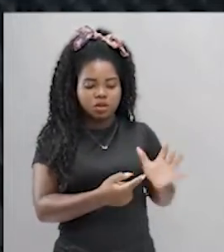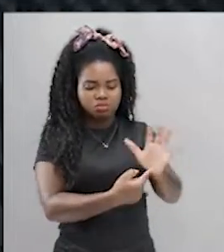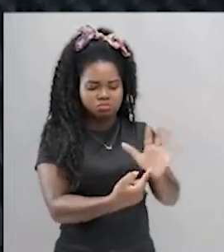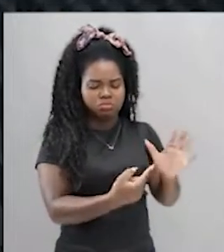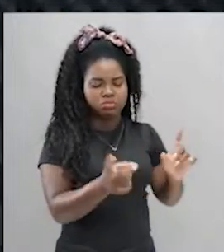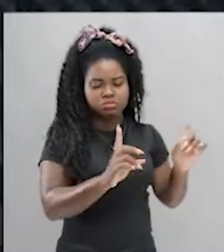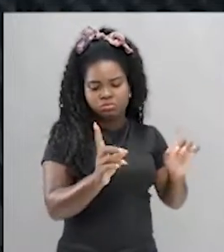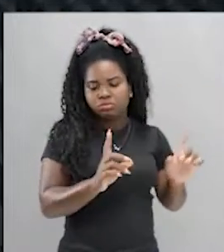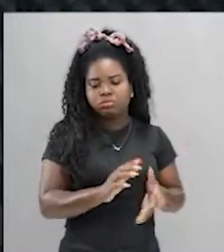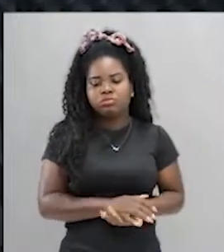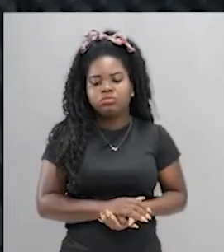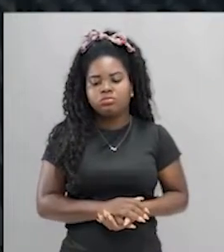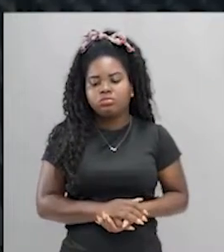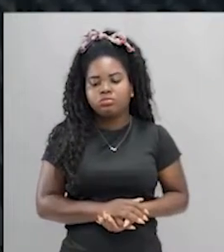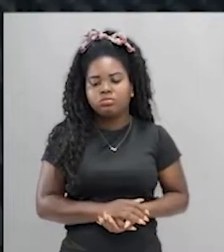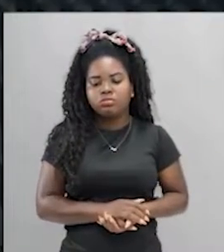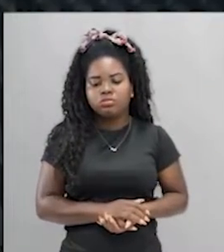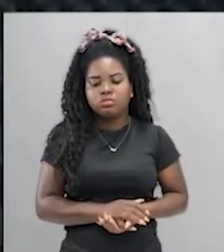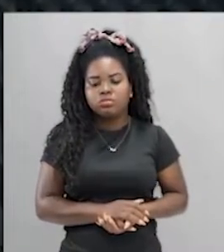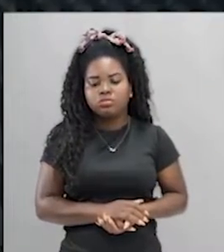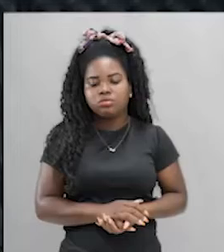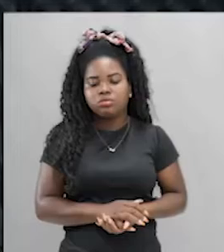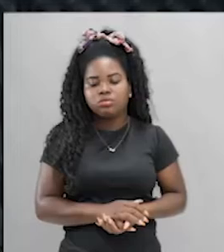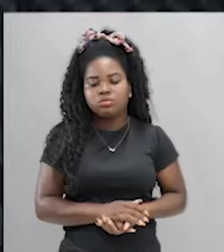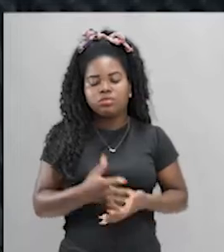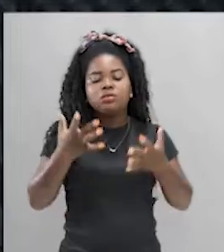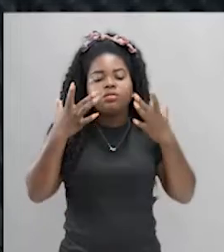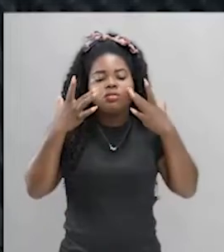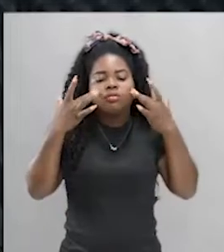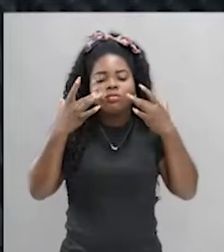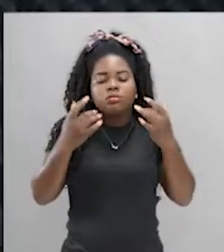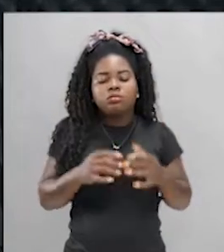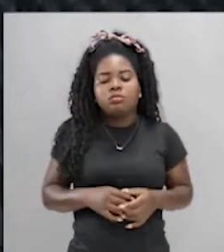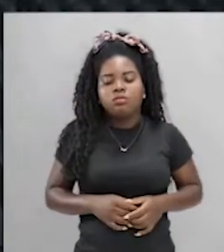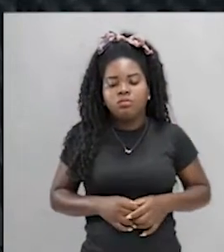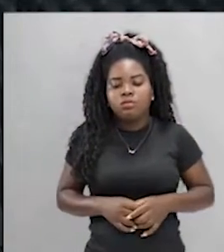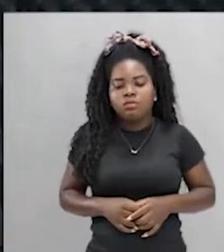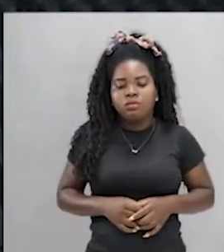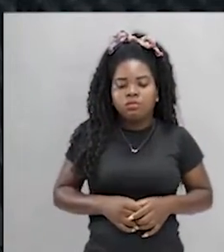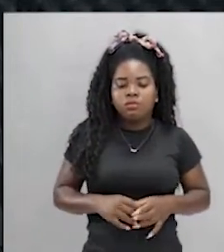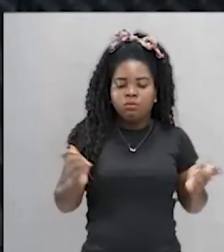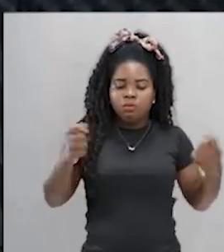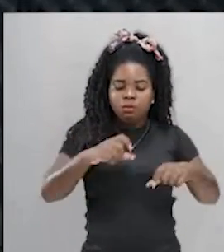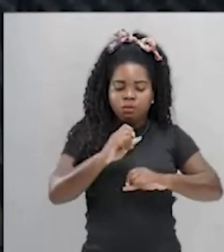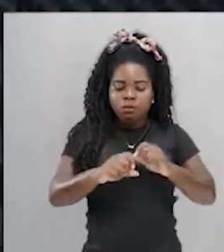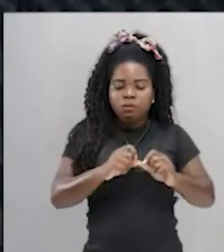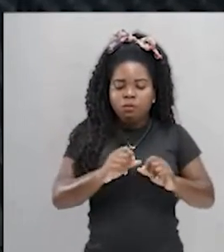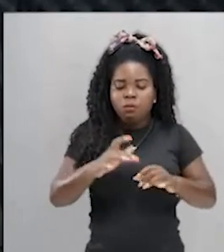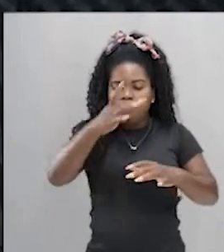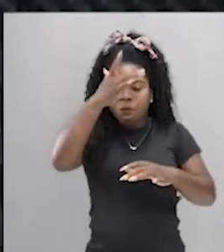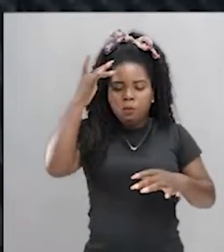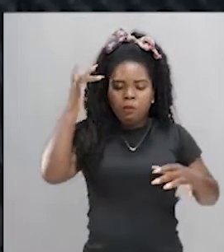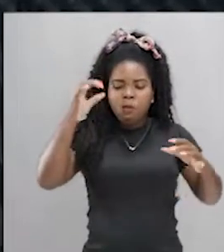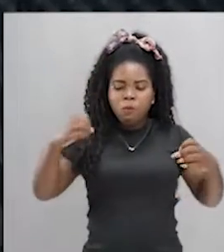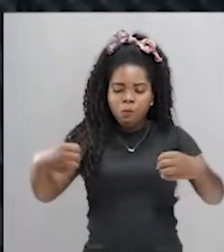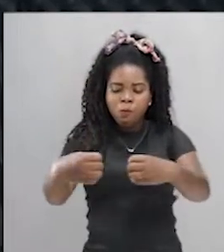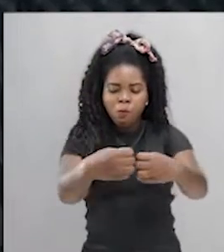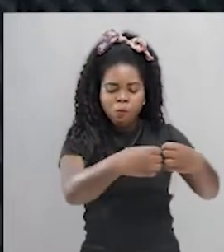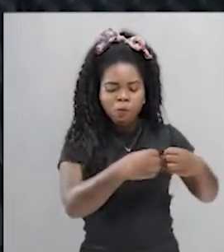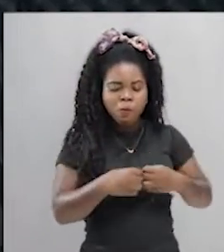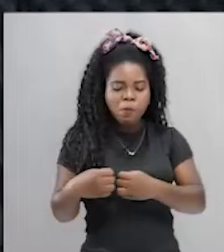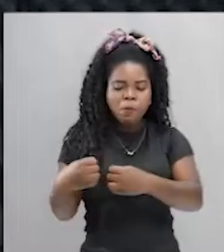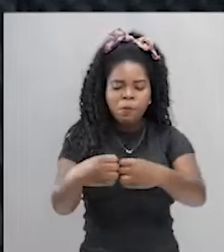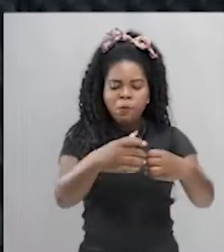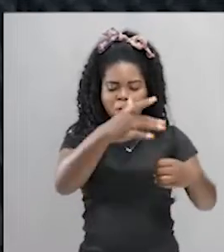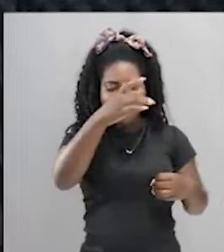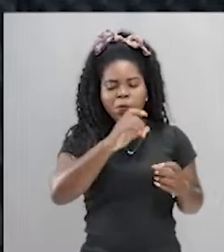apresentação. Não há divisão entre atores e a plateia. O teatro da crueldade, ele permite que a plateia, inclusive, esteja mais perto do ator para que ele